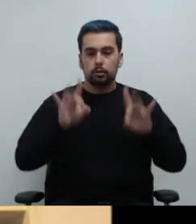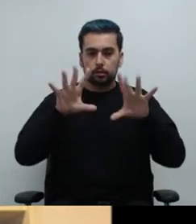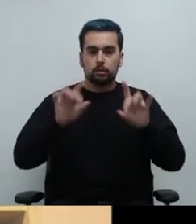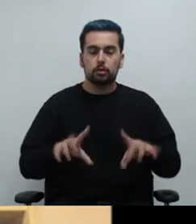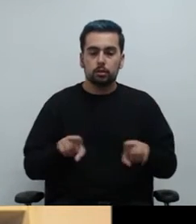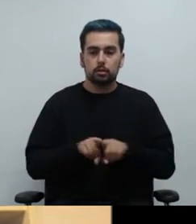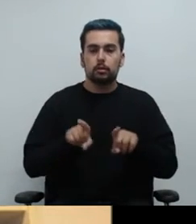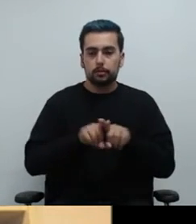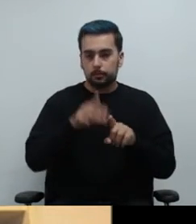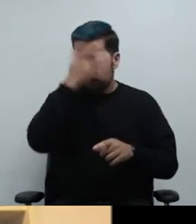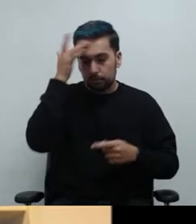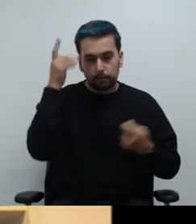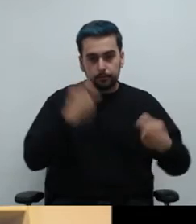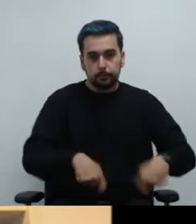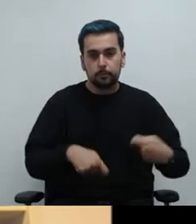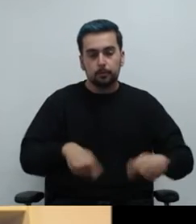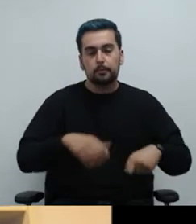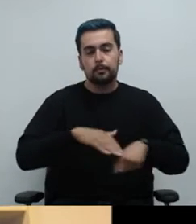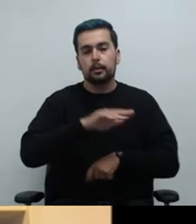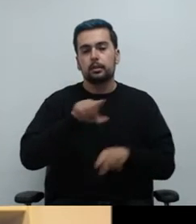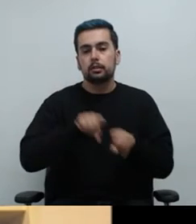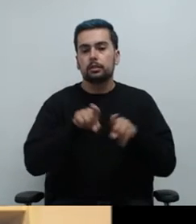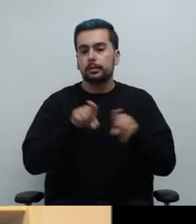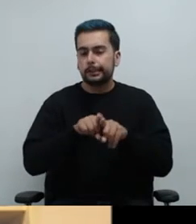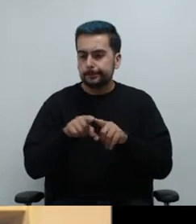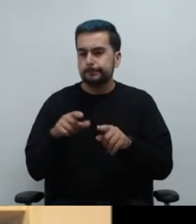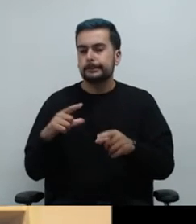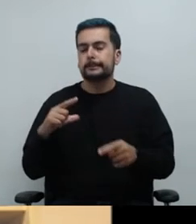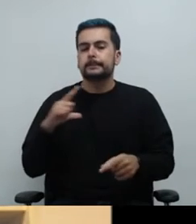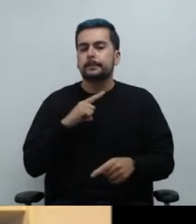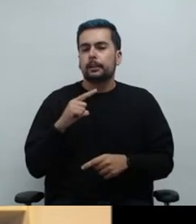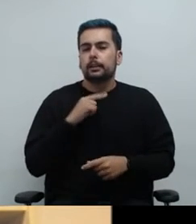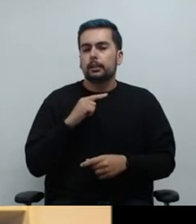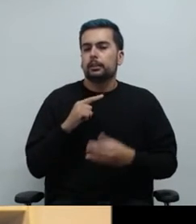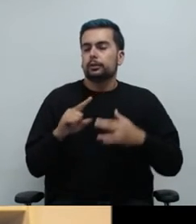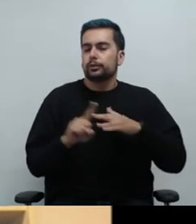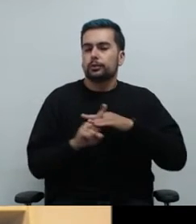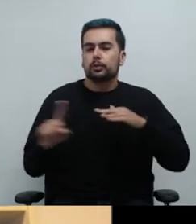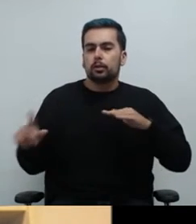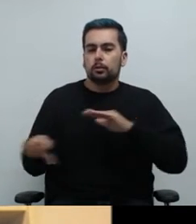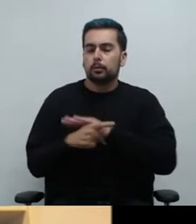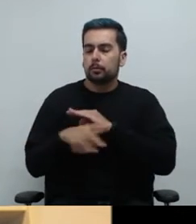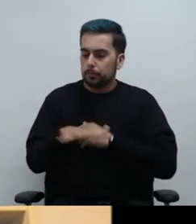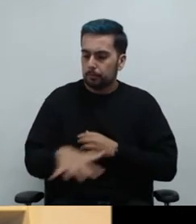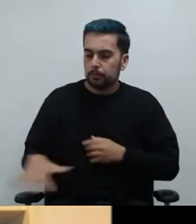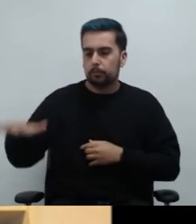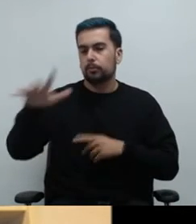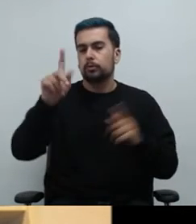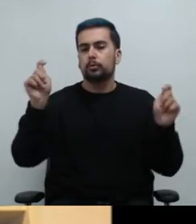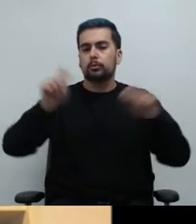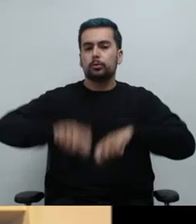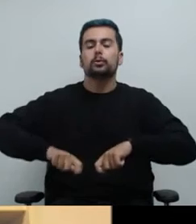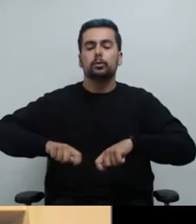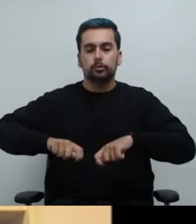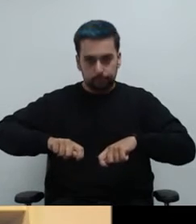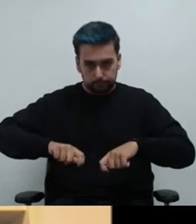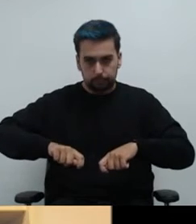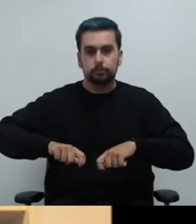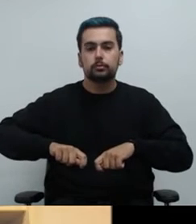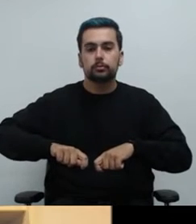os vulnerabilizados, marginalizados e excluídos dos espaços de poder